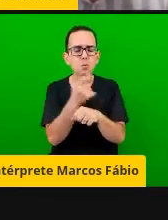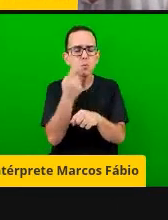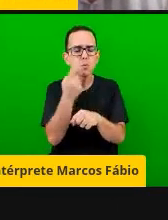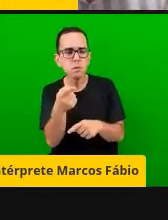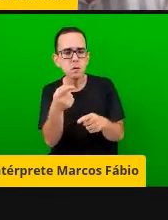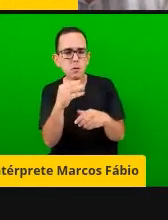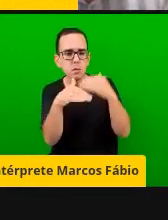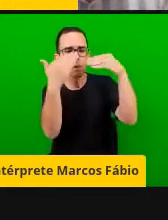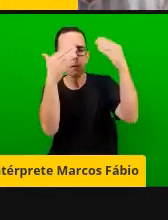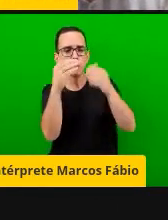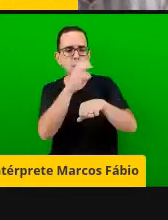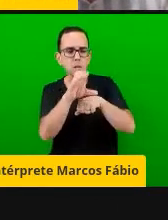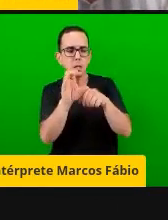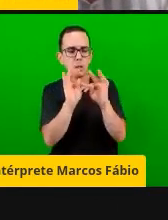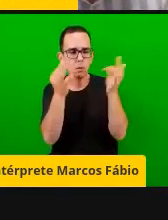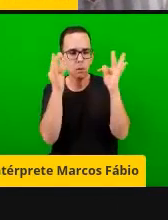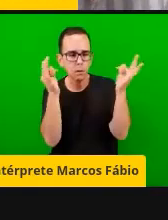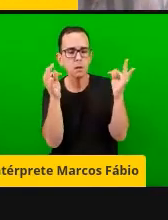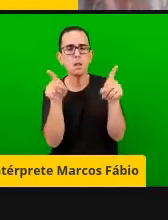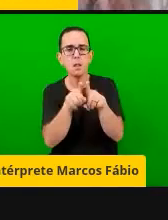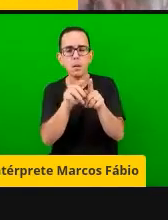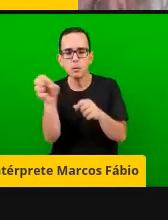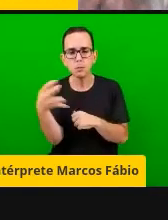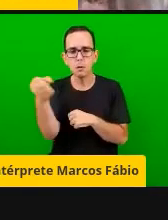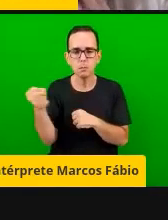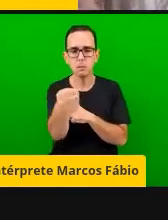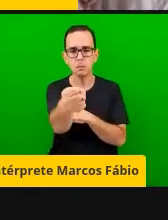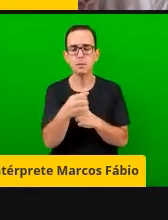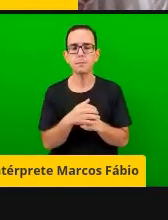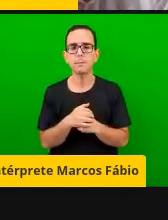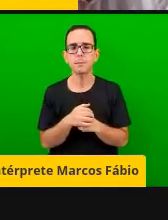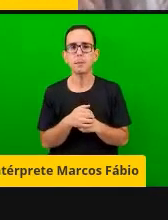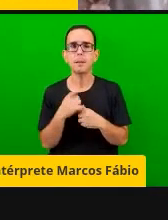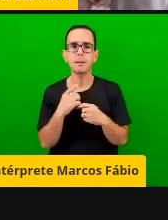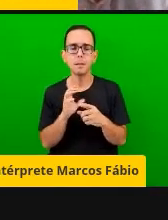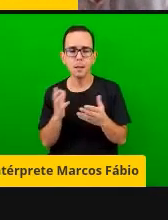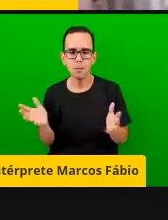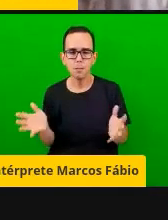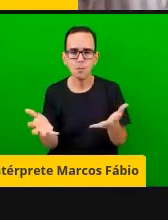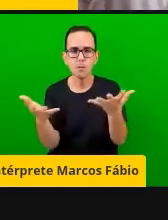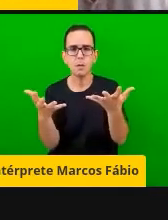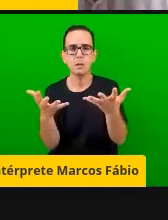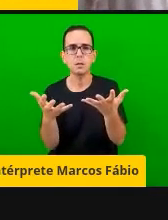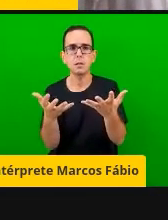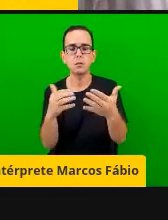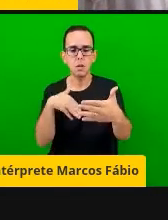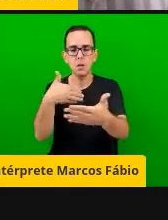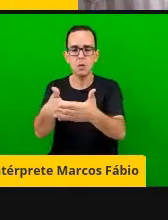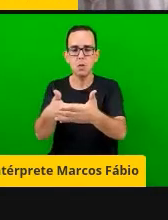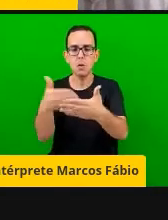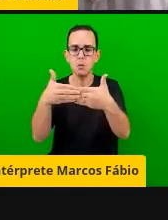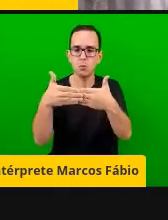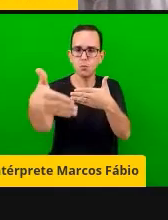da ciência, tecnologia e inovação, em investimentos que variavam de curto e médio prazo. Então,